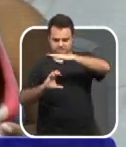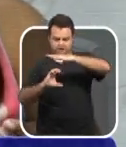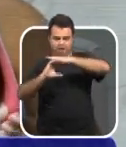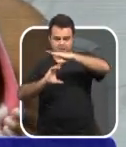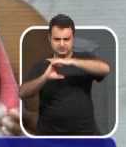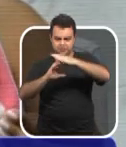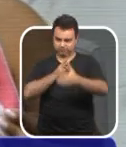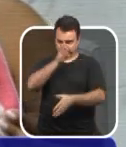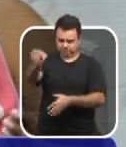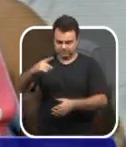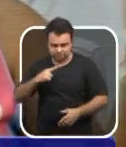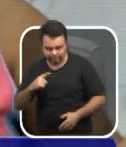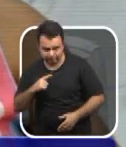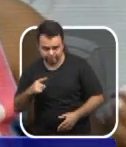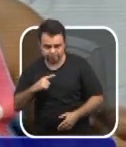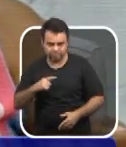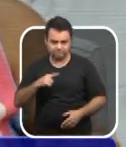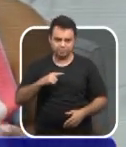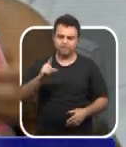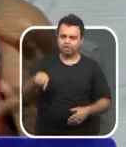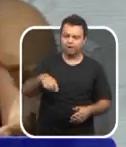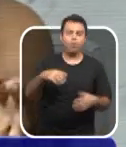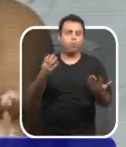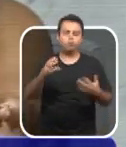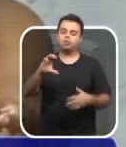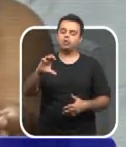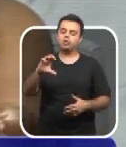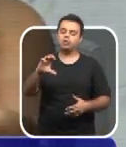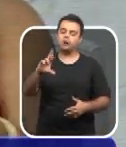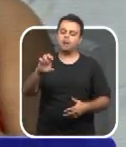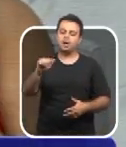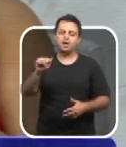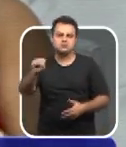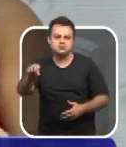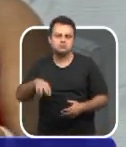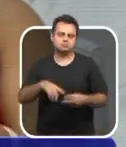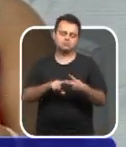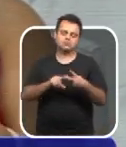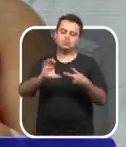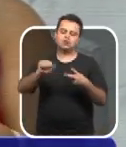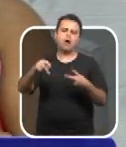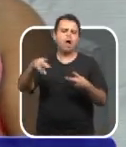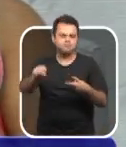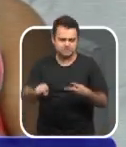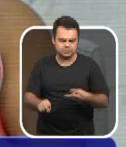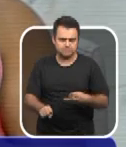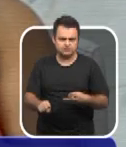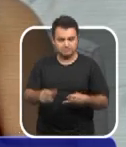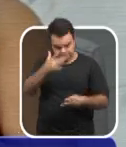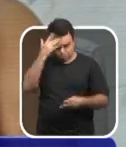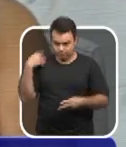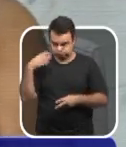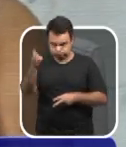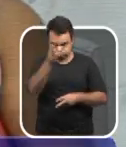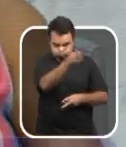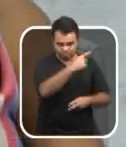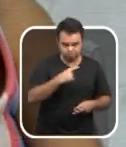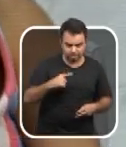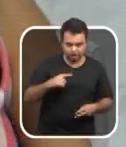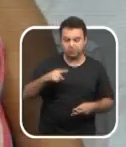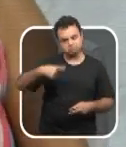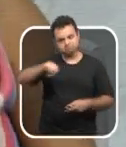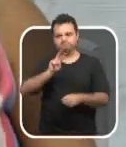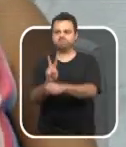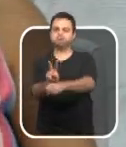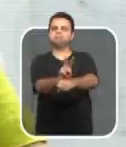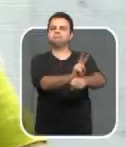de ter o tratamento de saúde mental? É saúde, CRAS, CREAS, CAPS? É o mecanismo, ele tem que funcionar. Então é assim que a gente